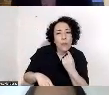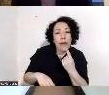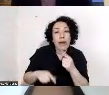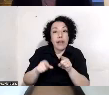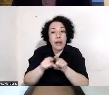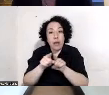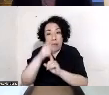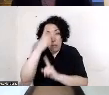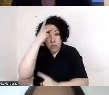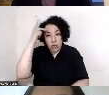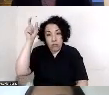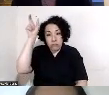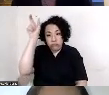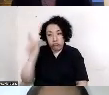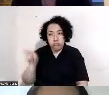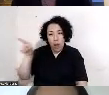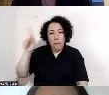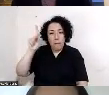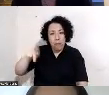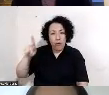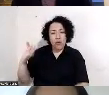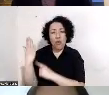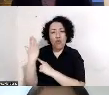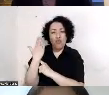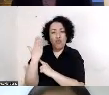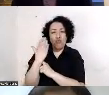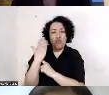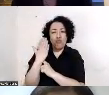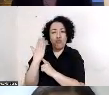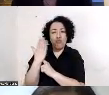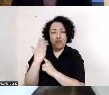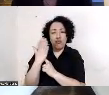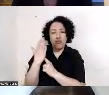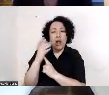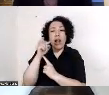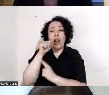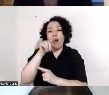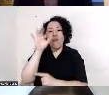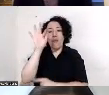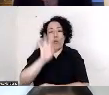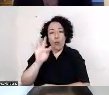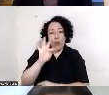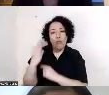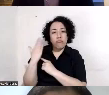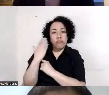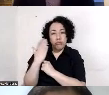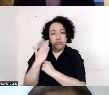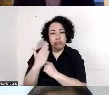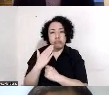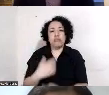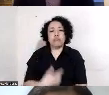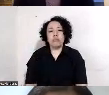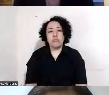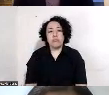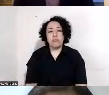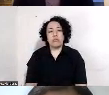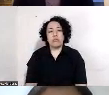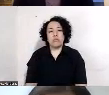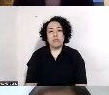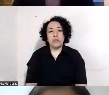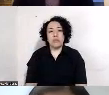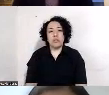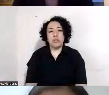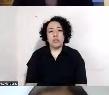algum professor que os ajudasse no campus. The third thing is they also said they needed to be involved